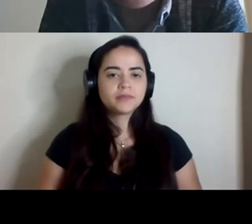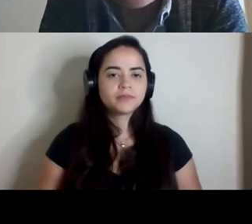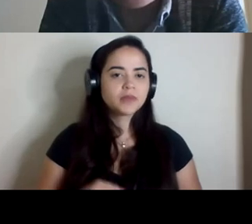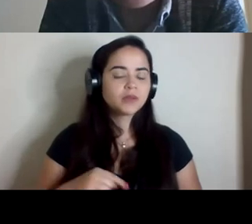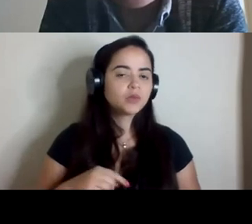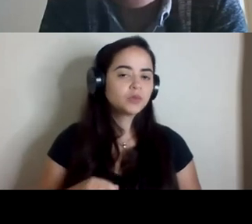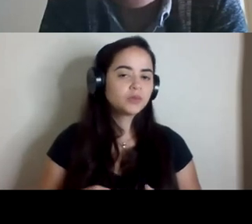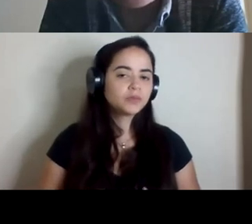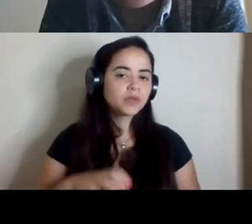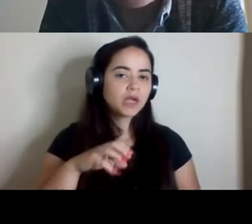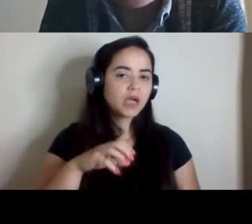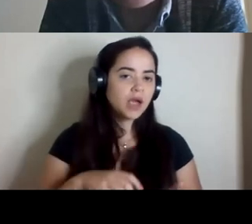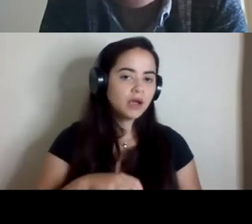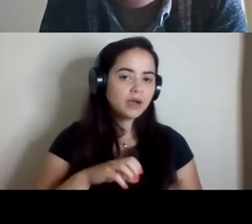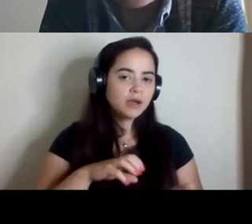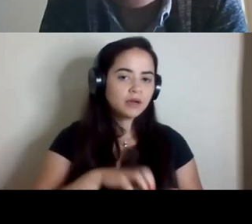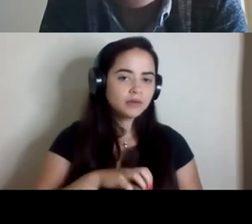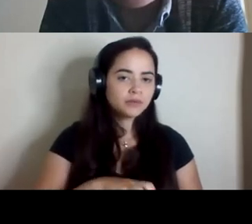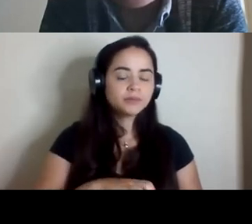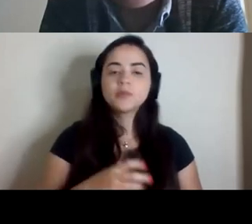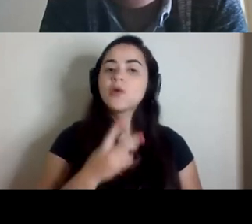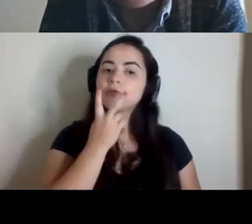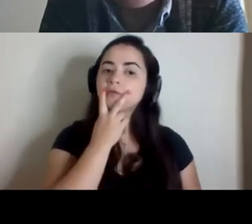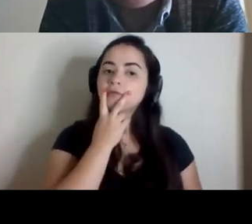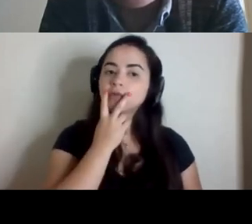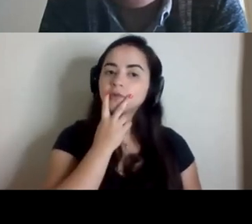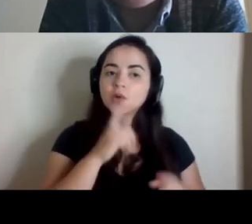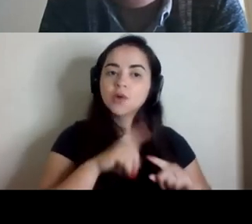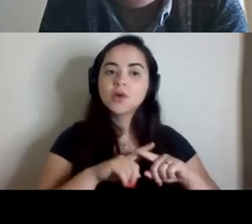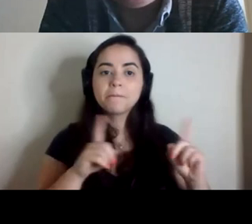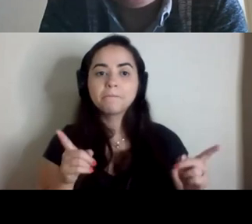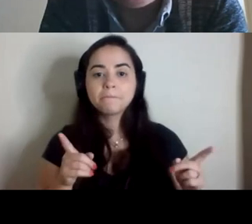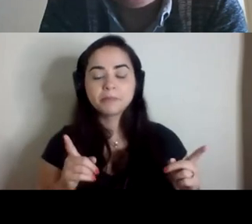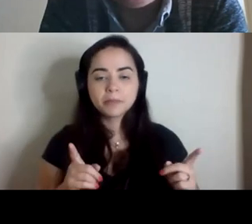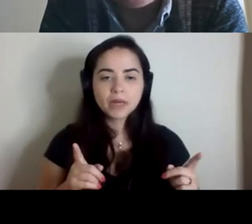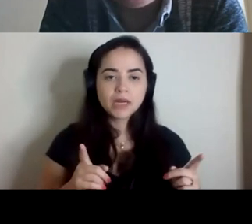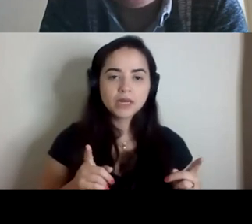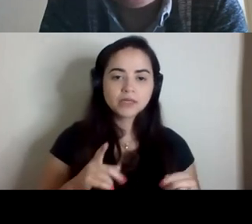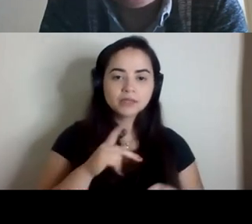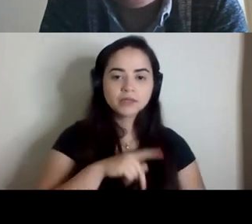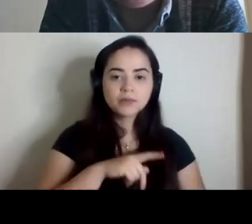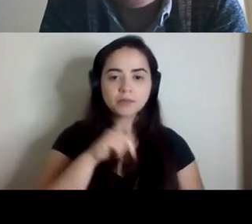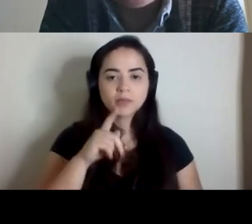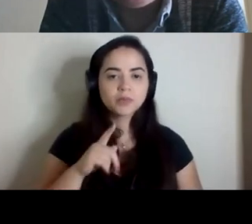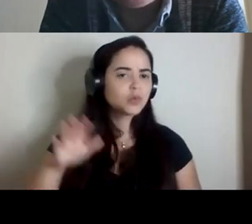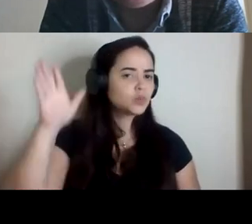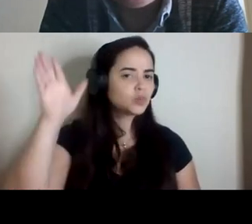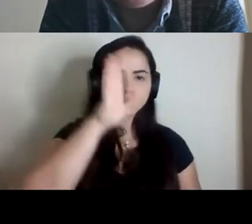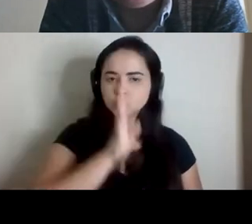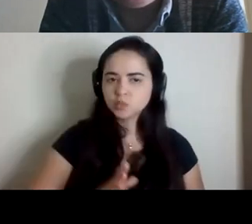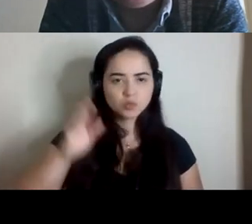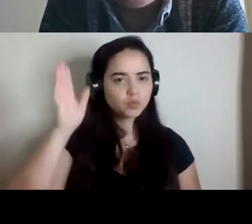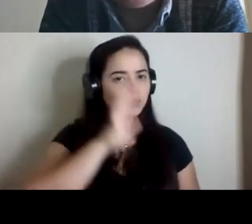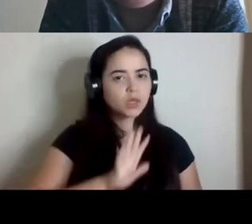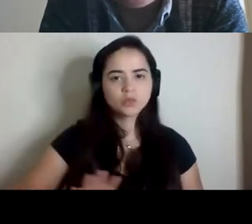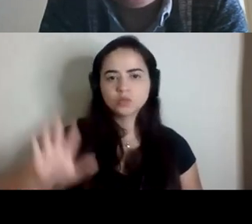instituição associada, chamamos de IA, né, local do Campus Vitória, mas é um programa que, de fato, se capilariza em todo o território nacional,